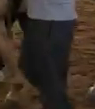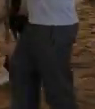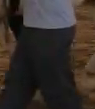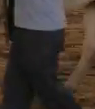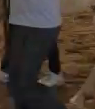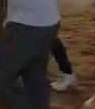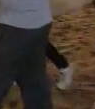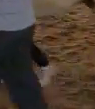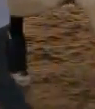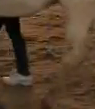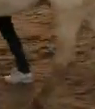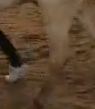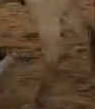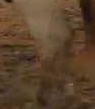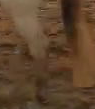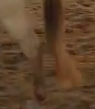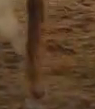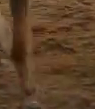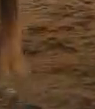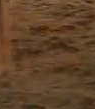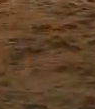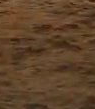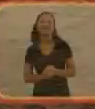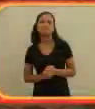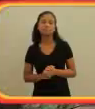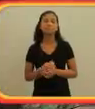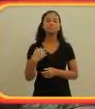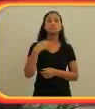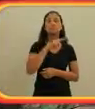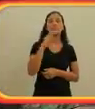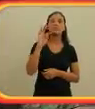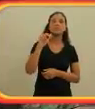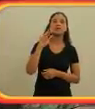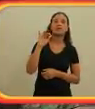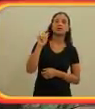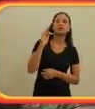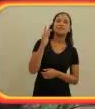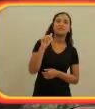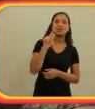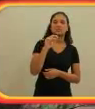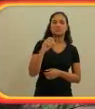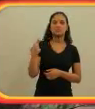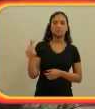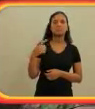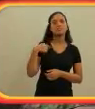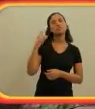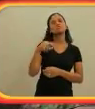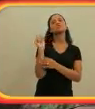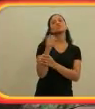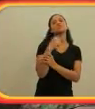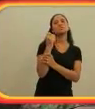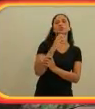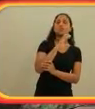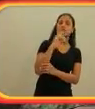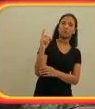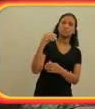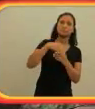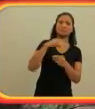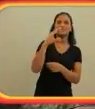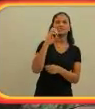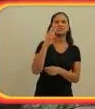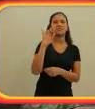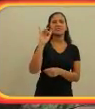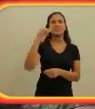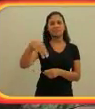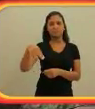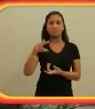uma criança montada em um cavalo. Meu nome é Tânia Frazão, eu sou fisioterapeuta, coordenadora do